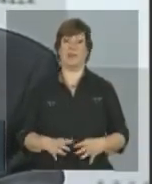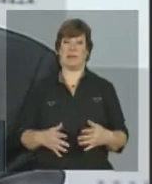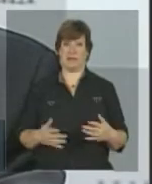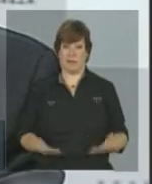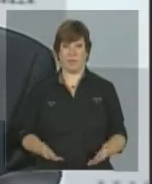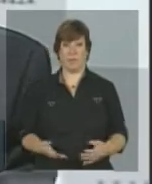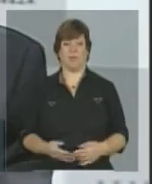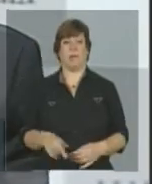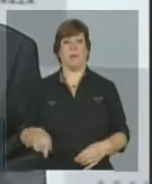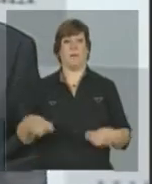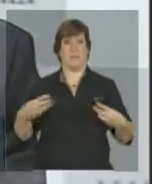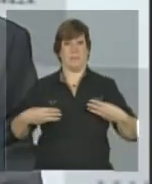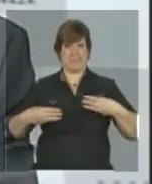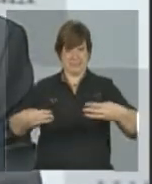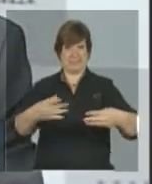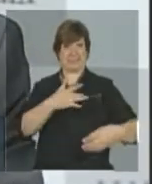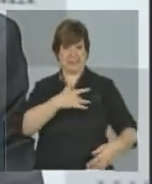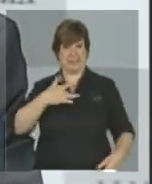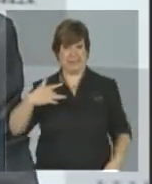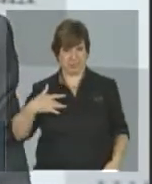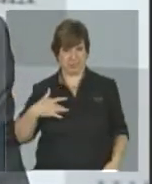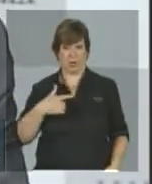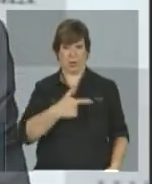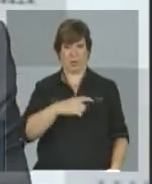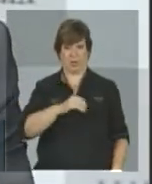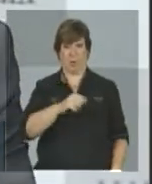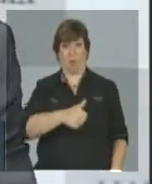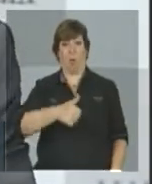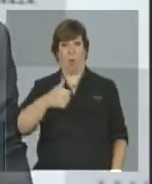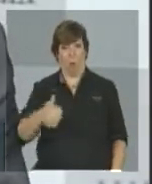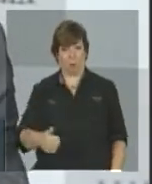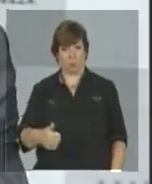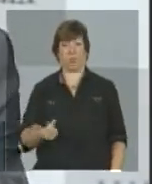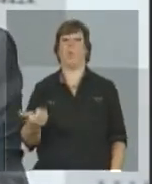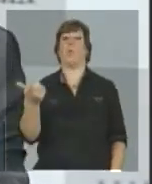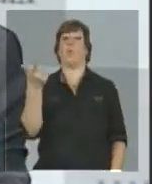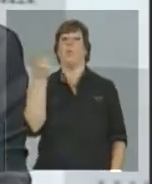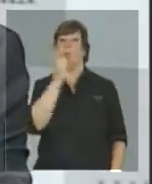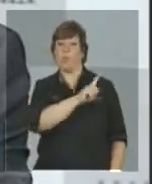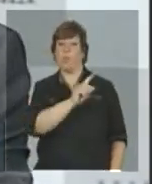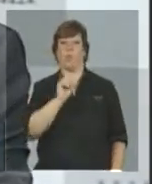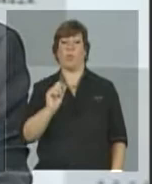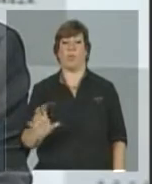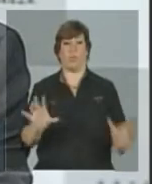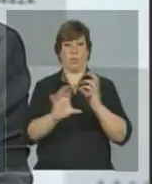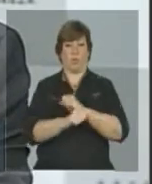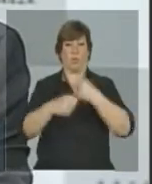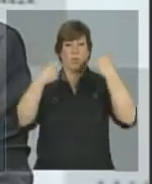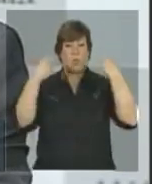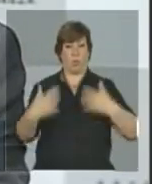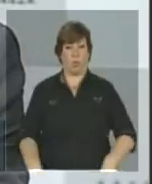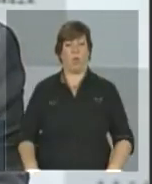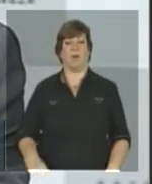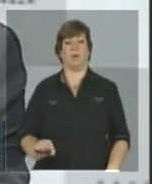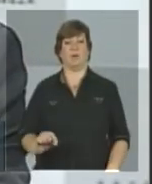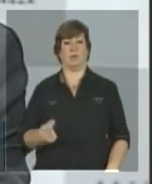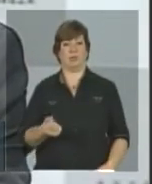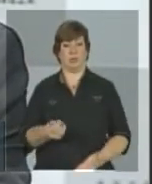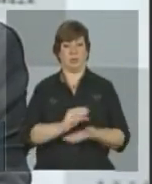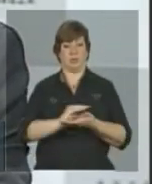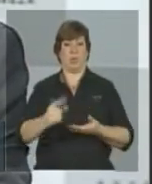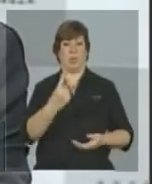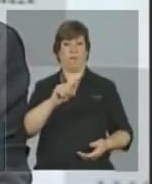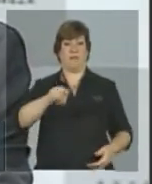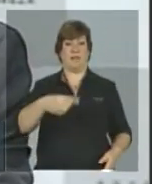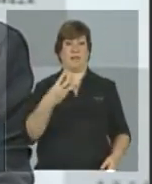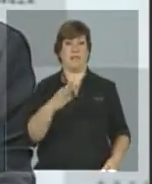Portanto, o Ministério da Saúde, em 2011, atinge o gasto público em saúde na área de transplante de